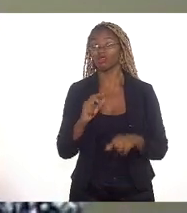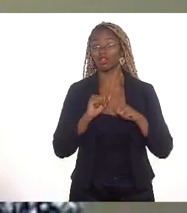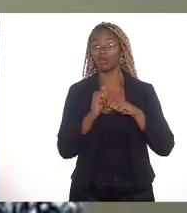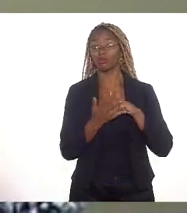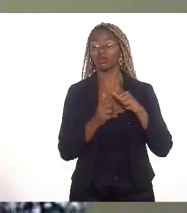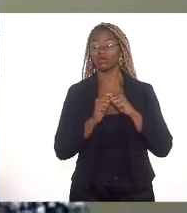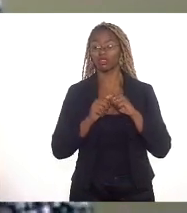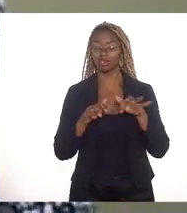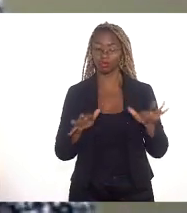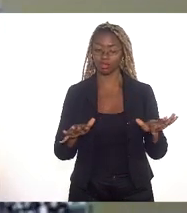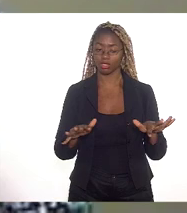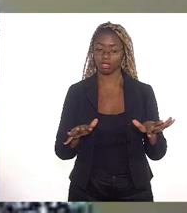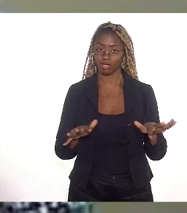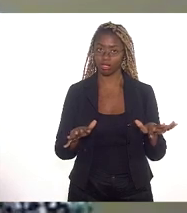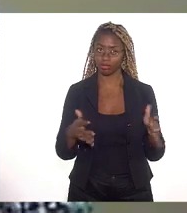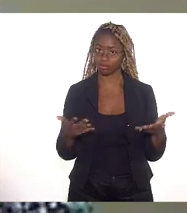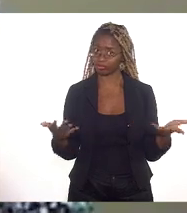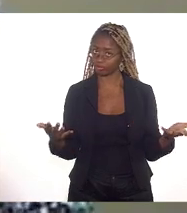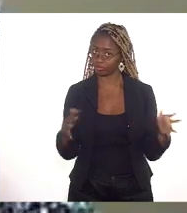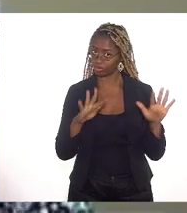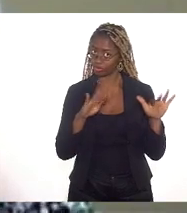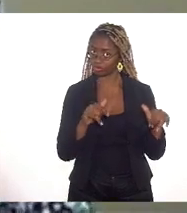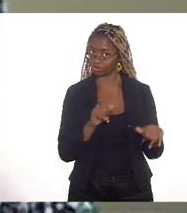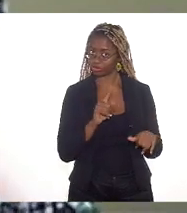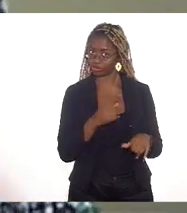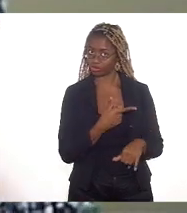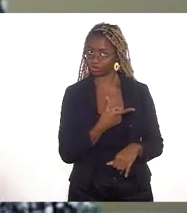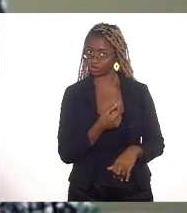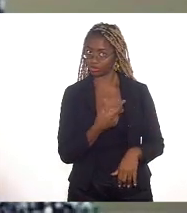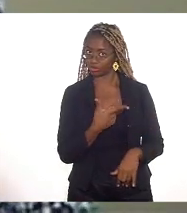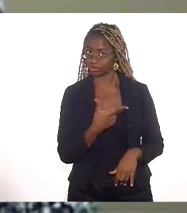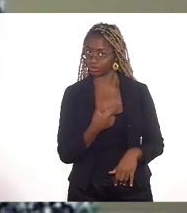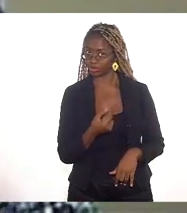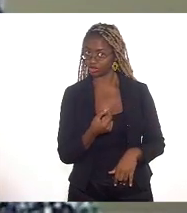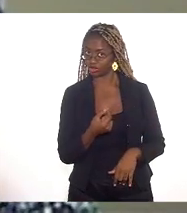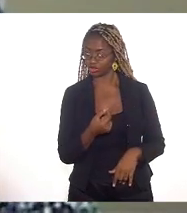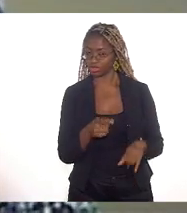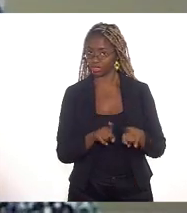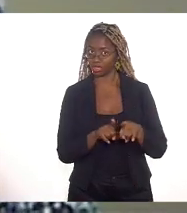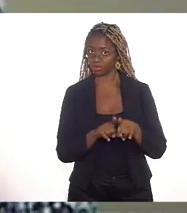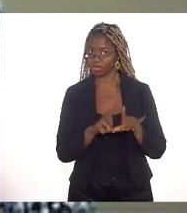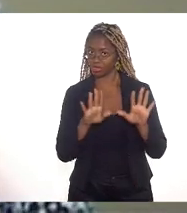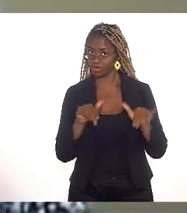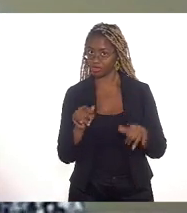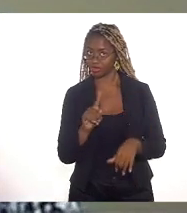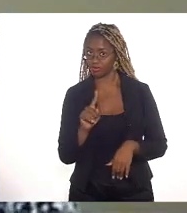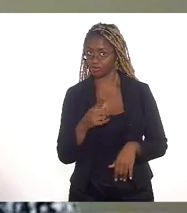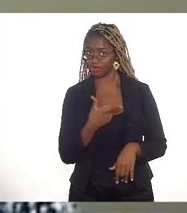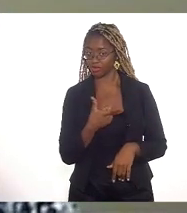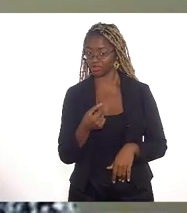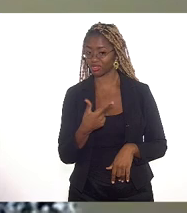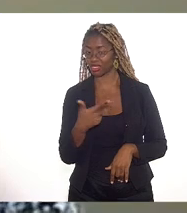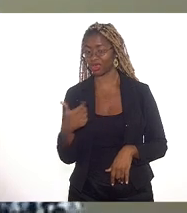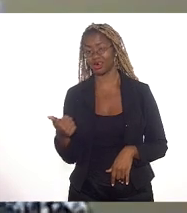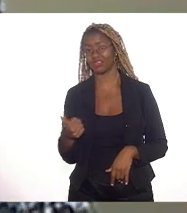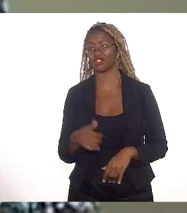uma pandemia que não terminou no ano de 2020, não terminará no ano de 2021 e